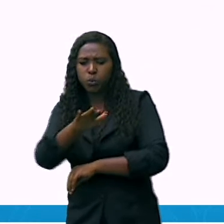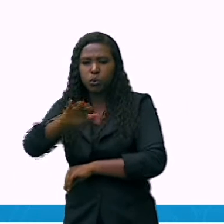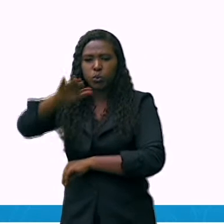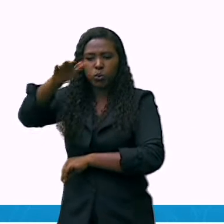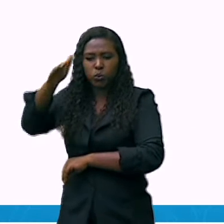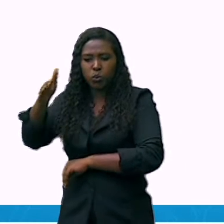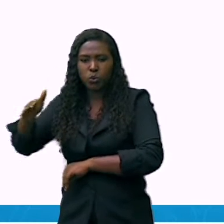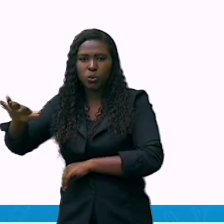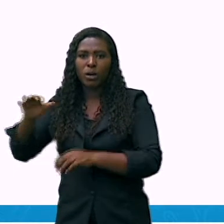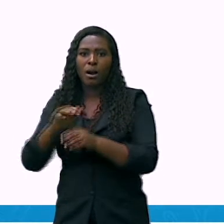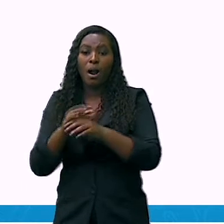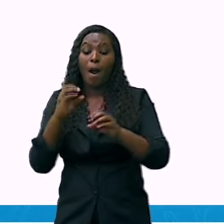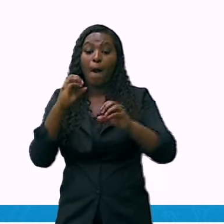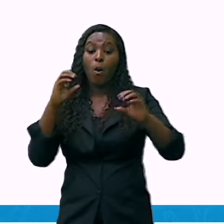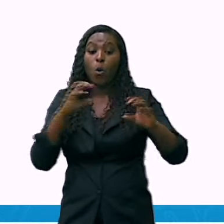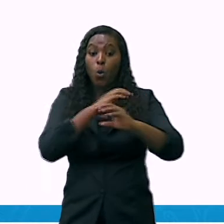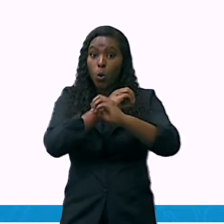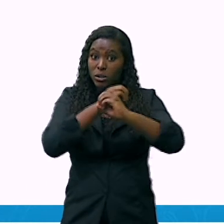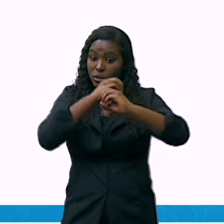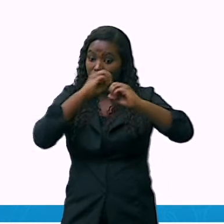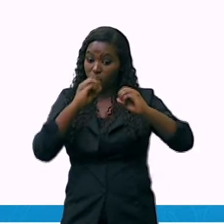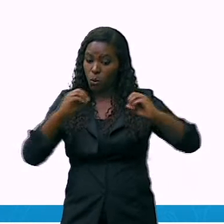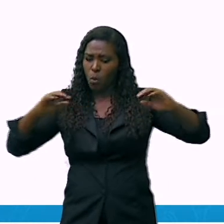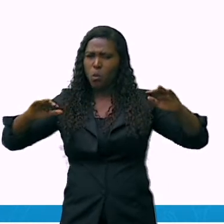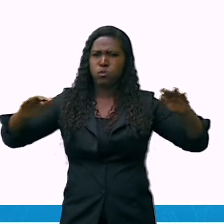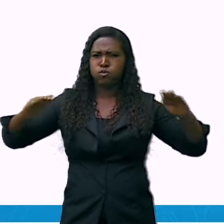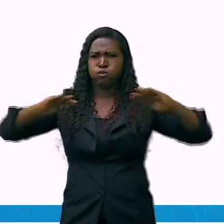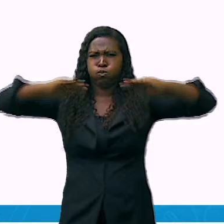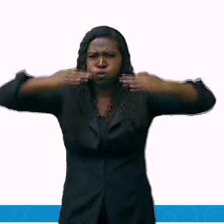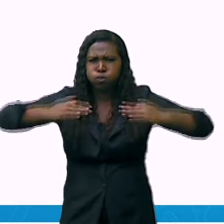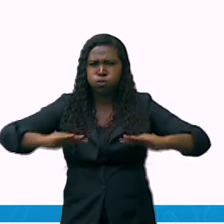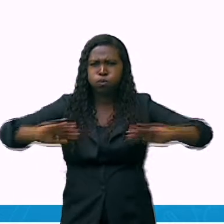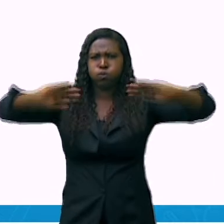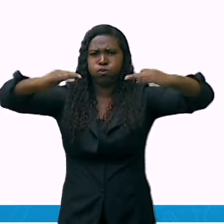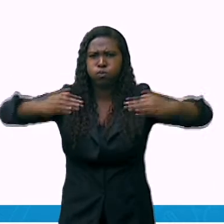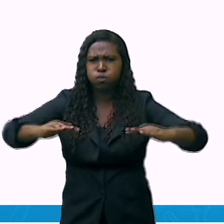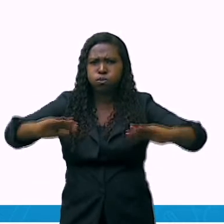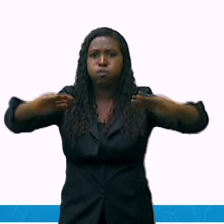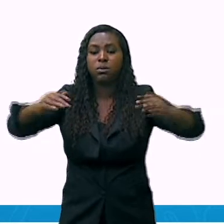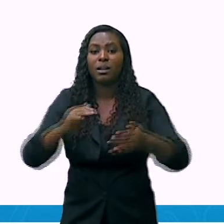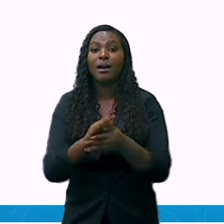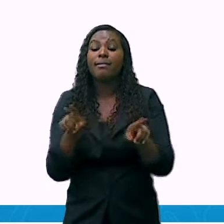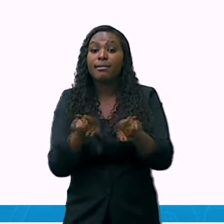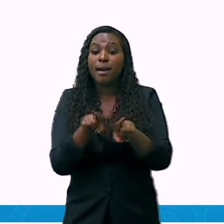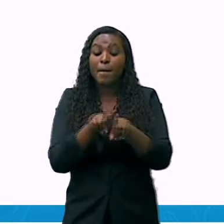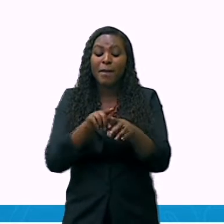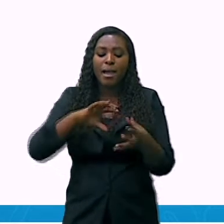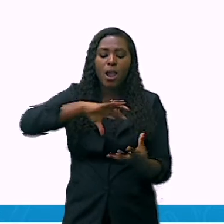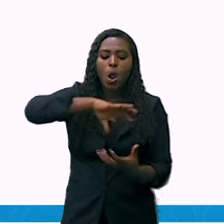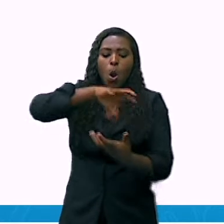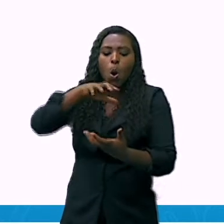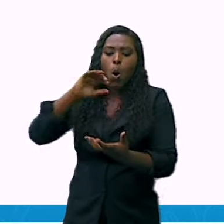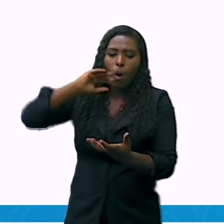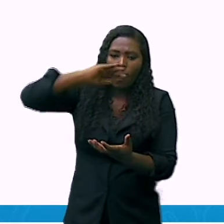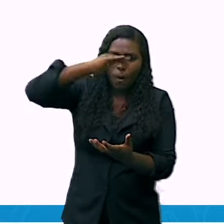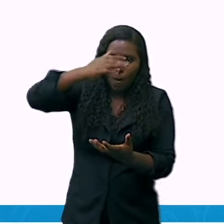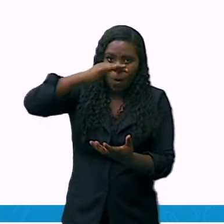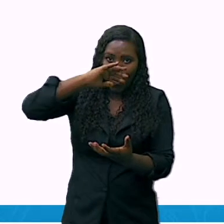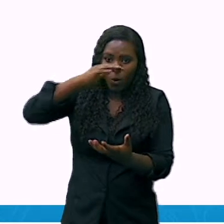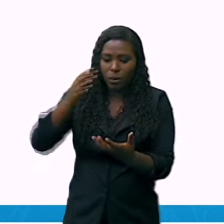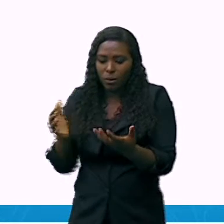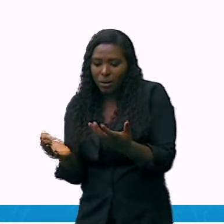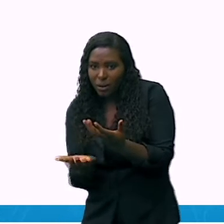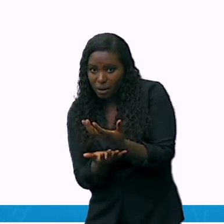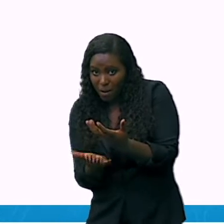Oceano Glacial Ártico e do Oceano Glacial Antártico. Um dos